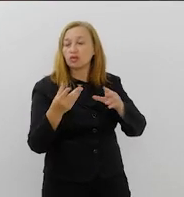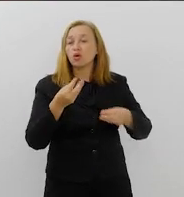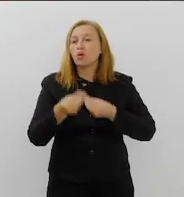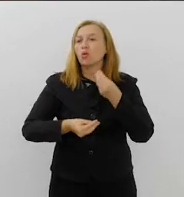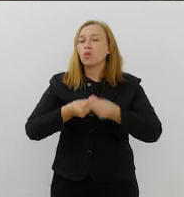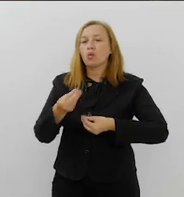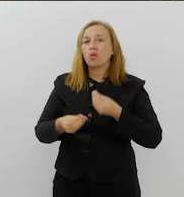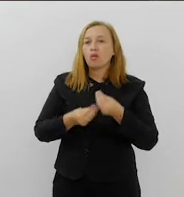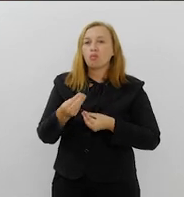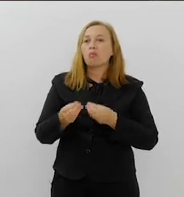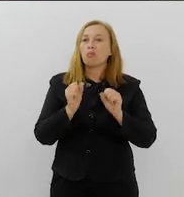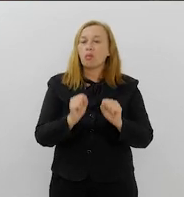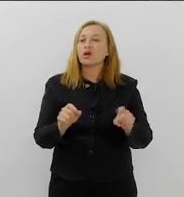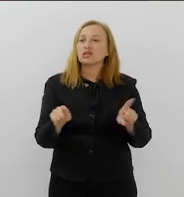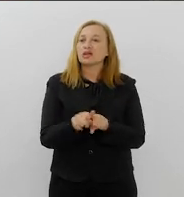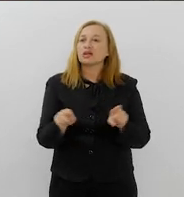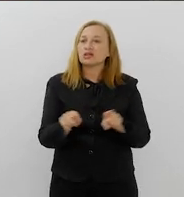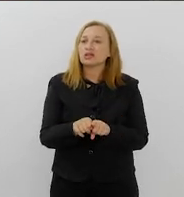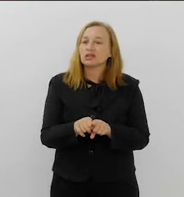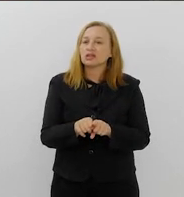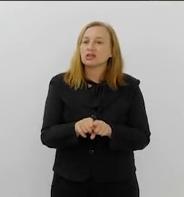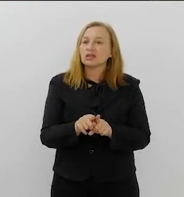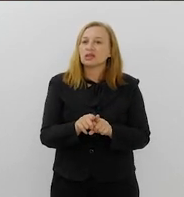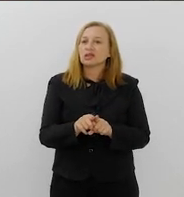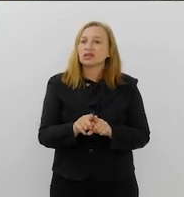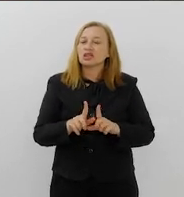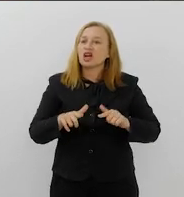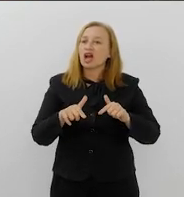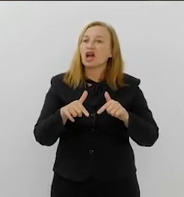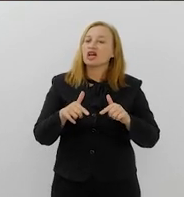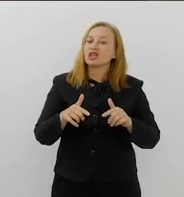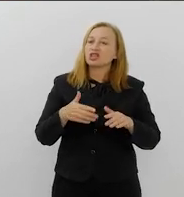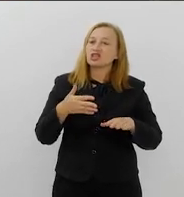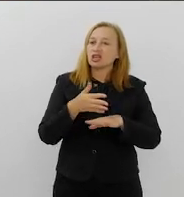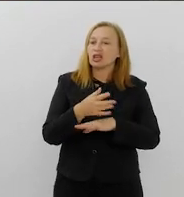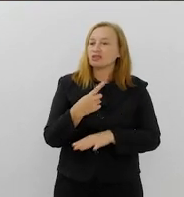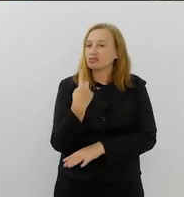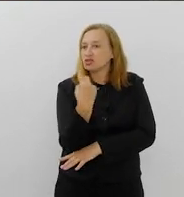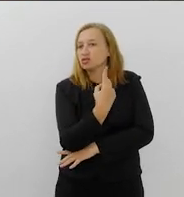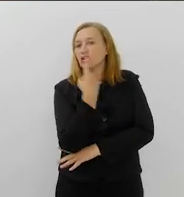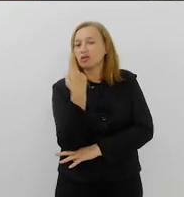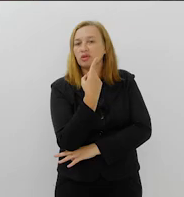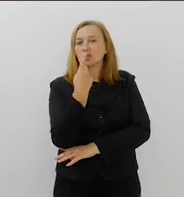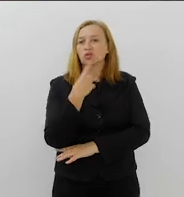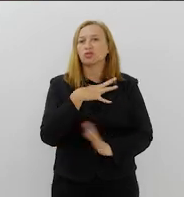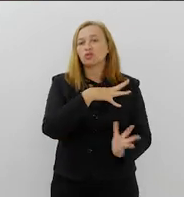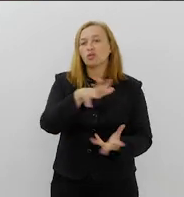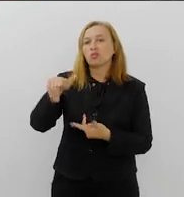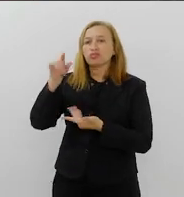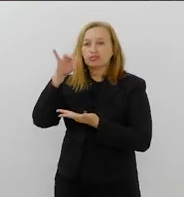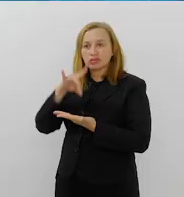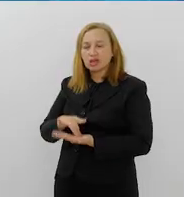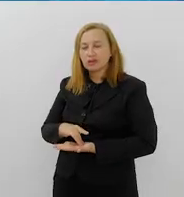né, de que forma elas também podem levar a um isolamento, né, do mundo real?